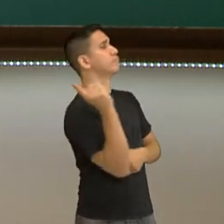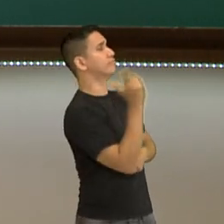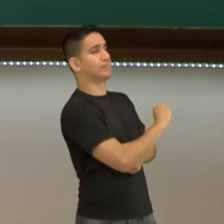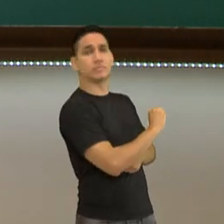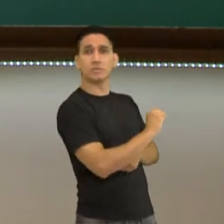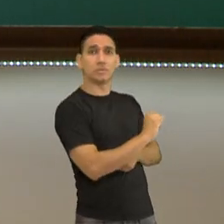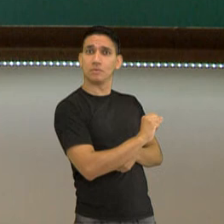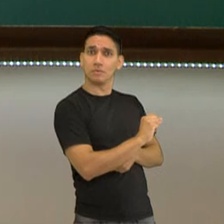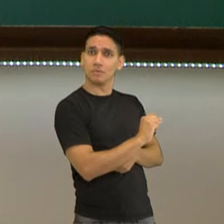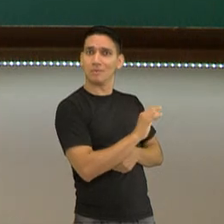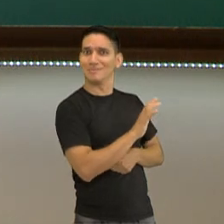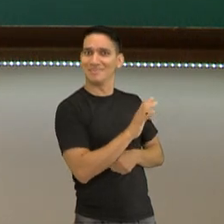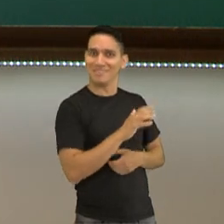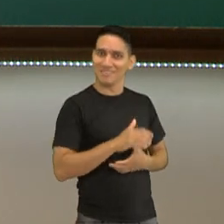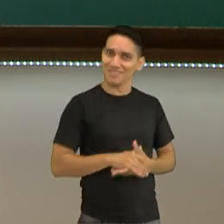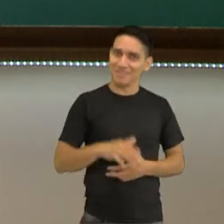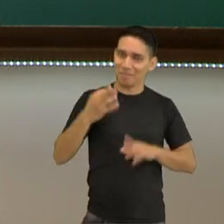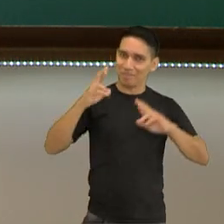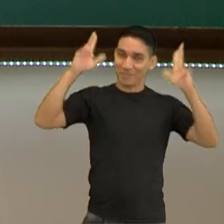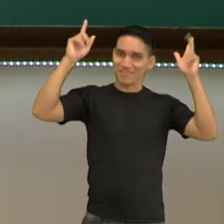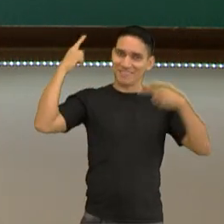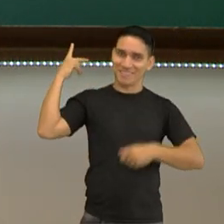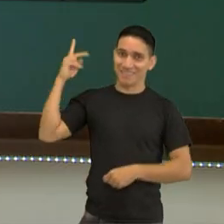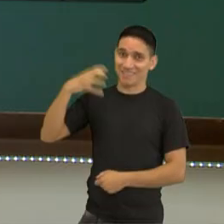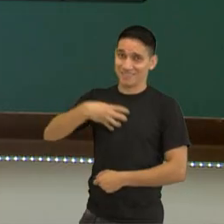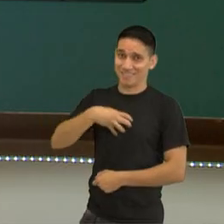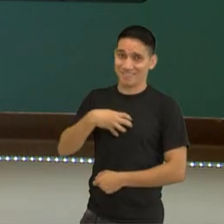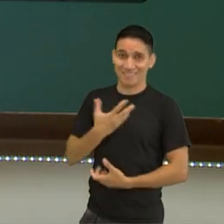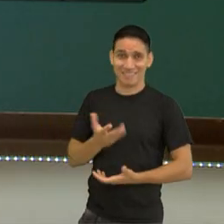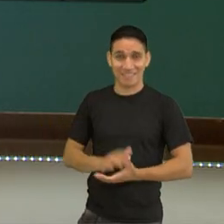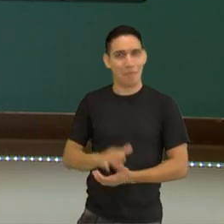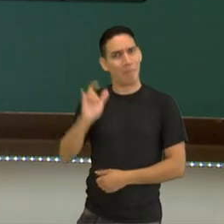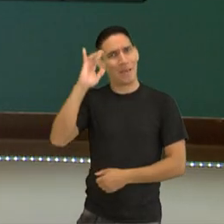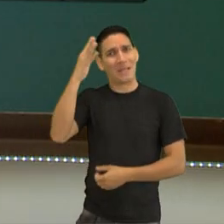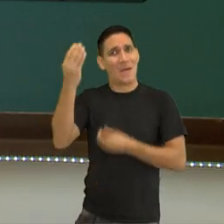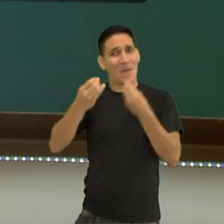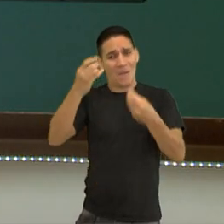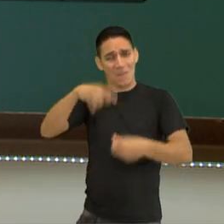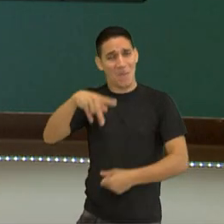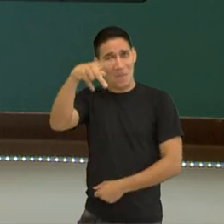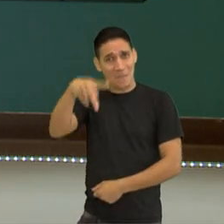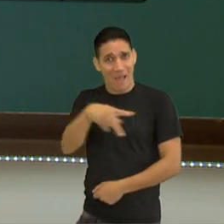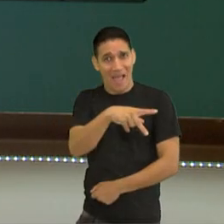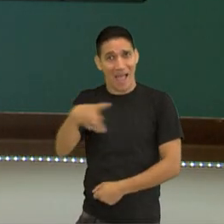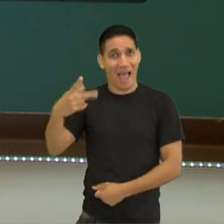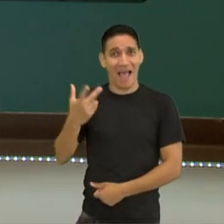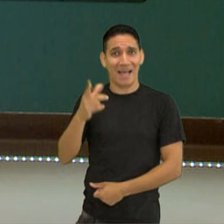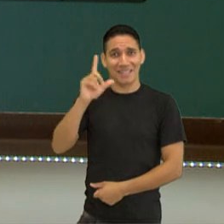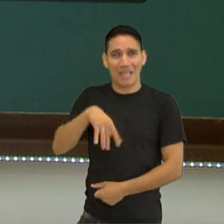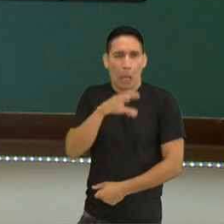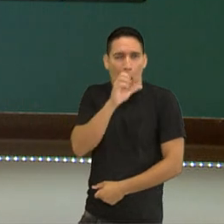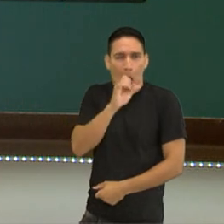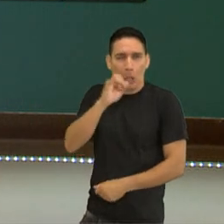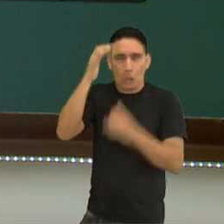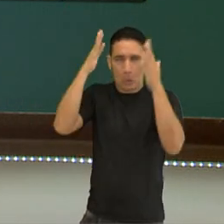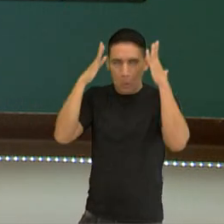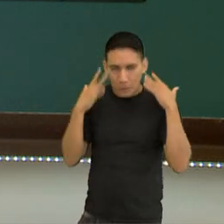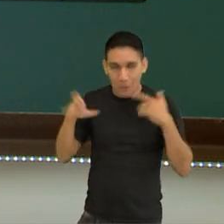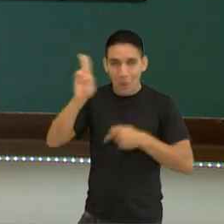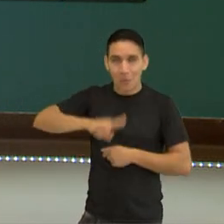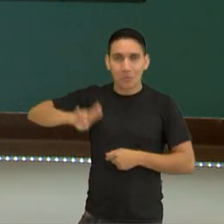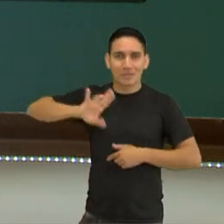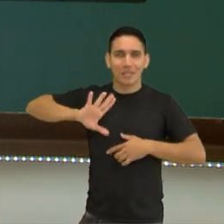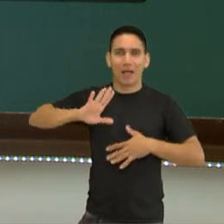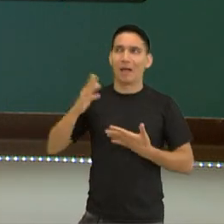se virava e fazia, então... Imagine como que era você ter um padre ruivo, né, com a cabeça